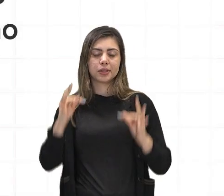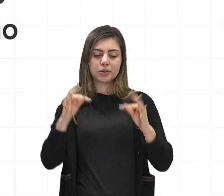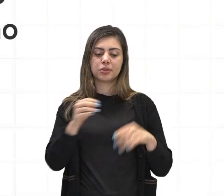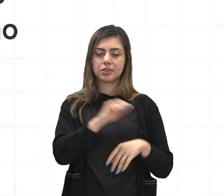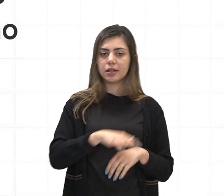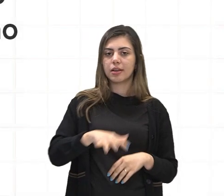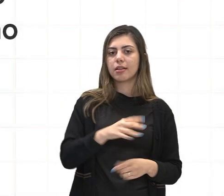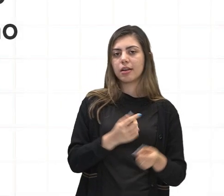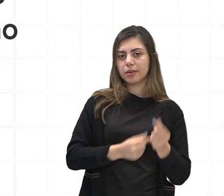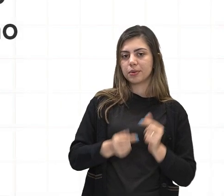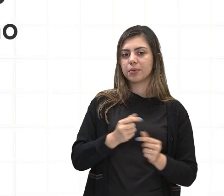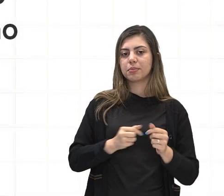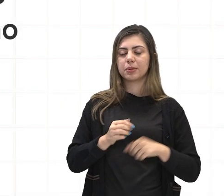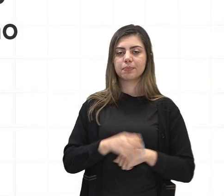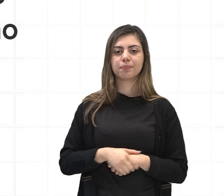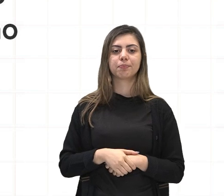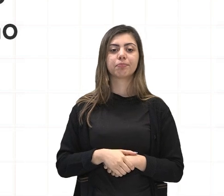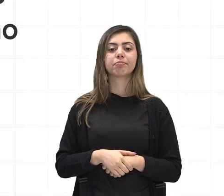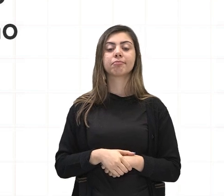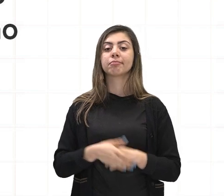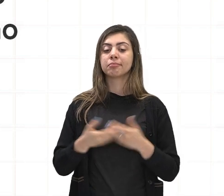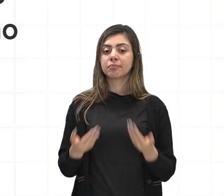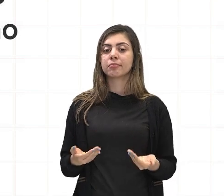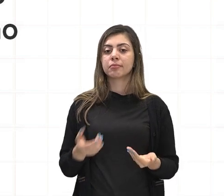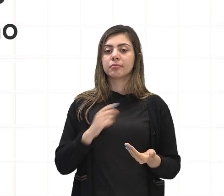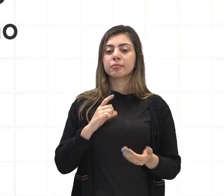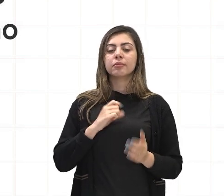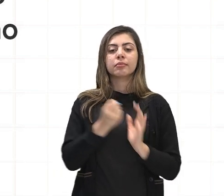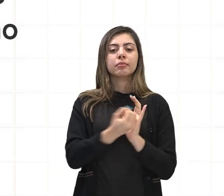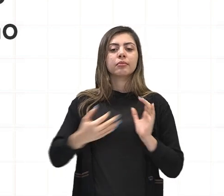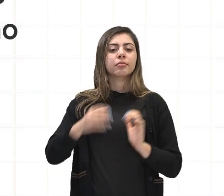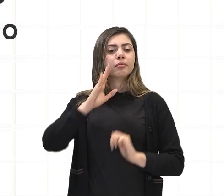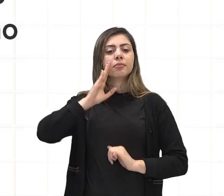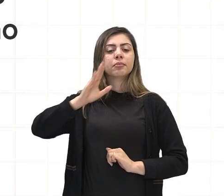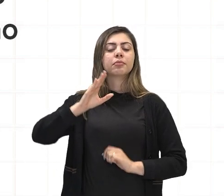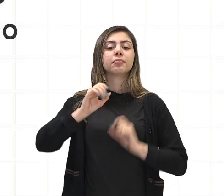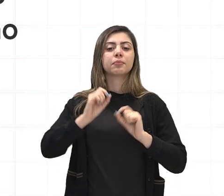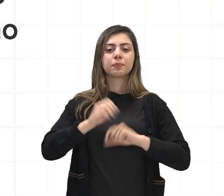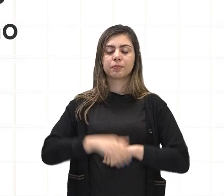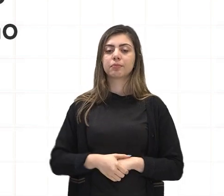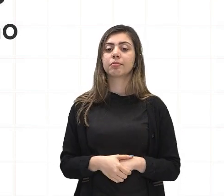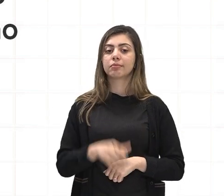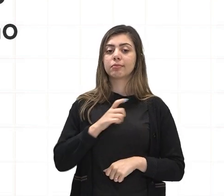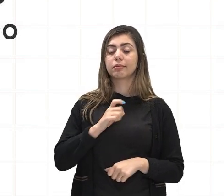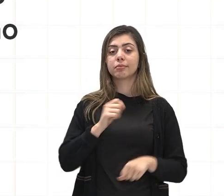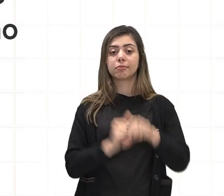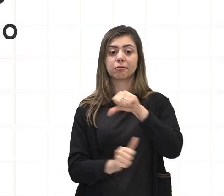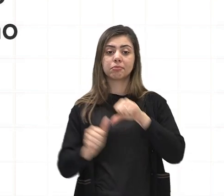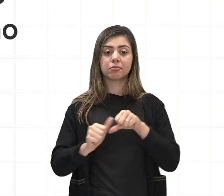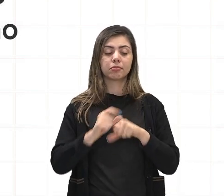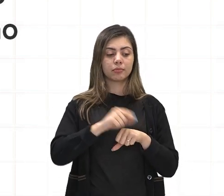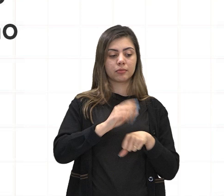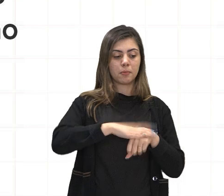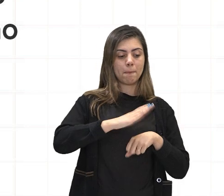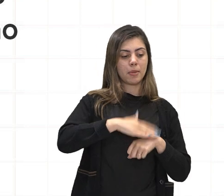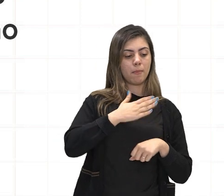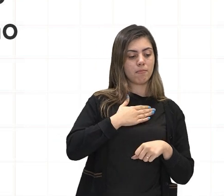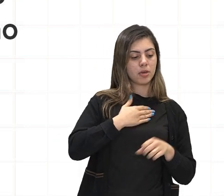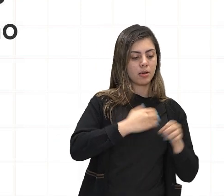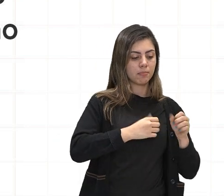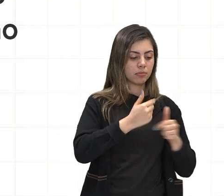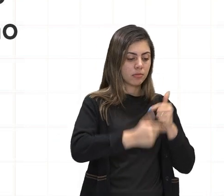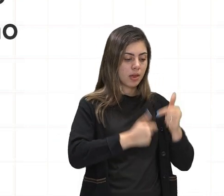Continuando. Sua característica central foi a transição do trabalho artesanal realizado